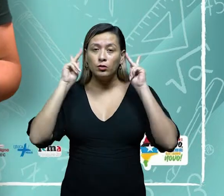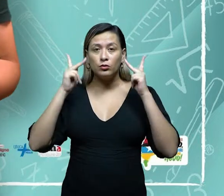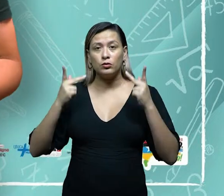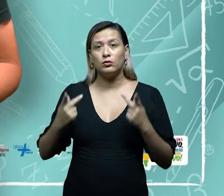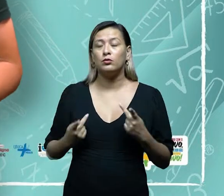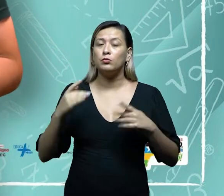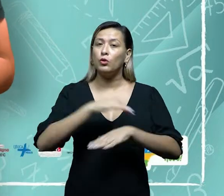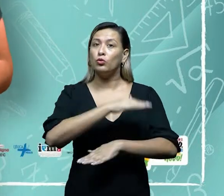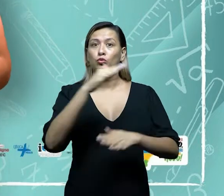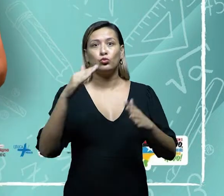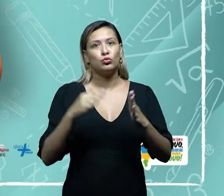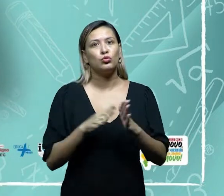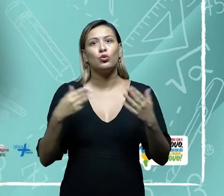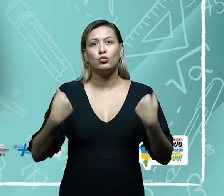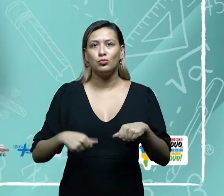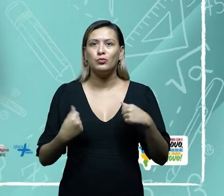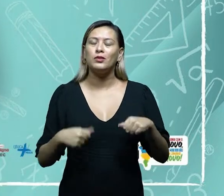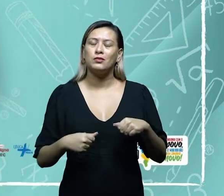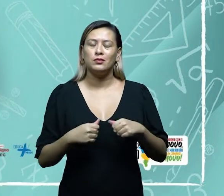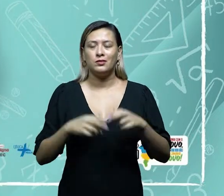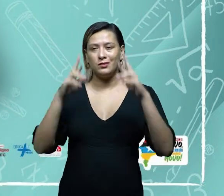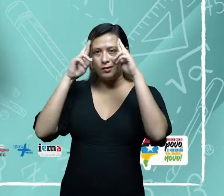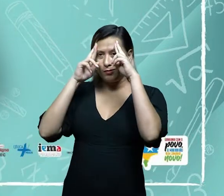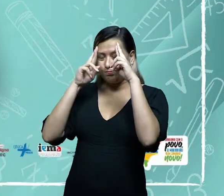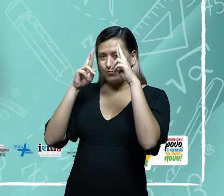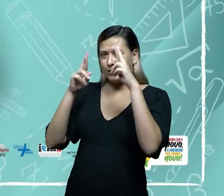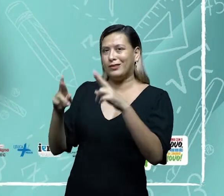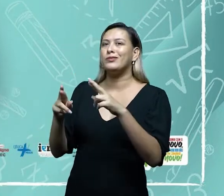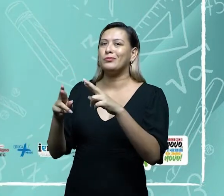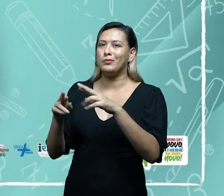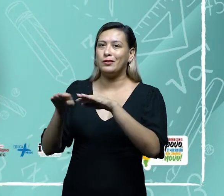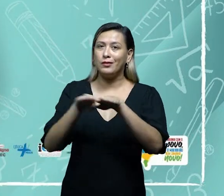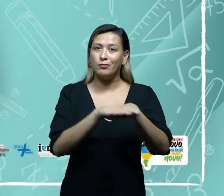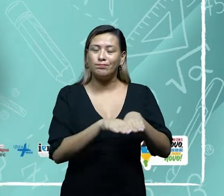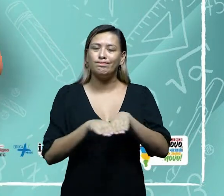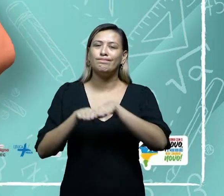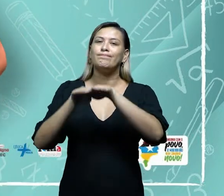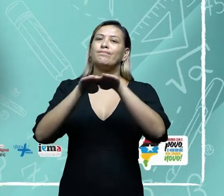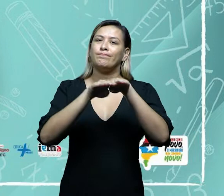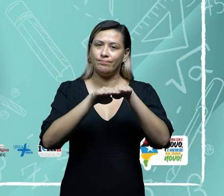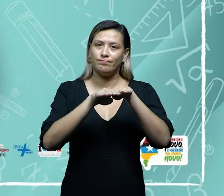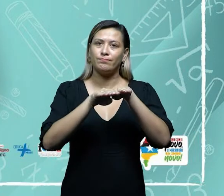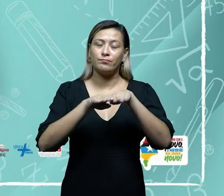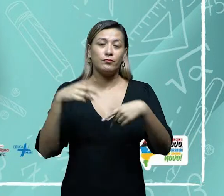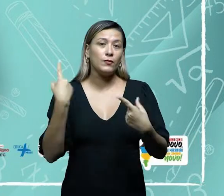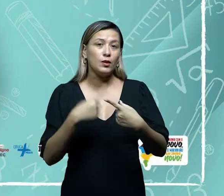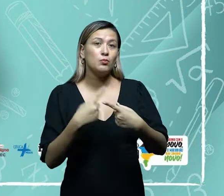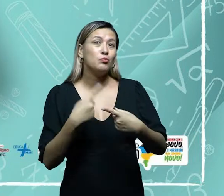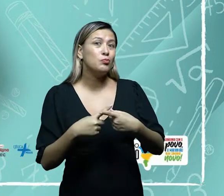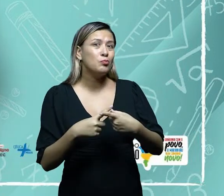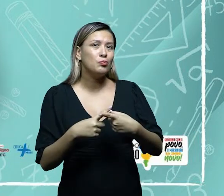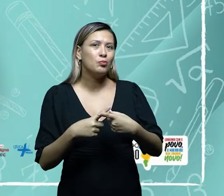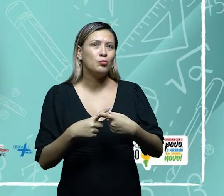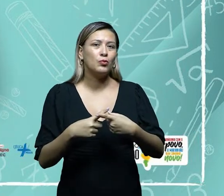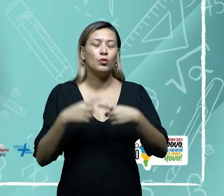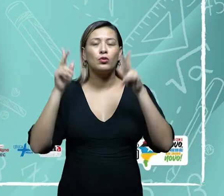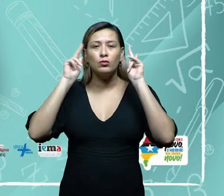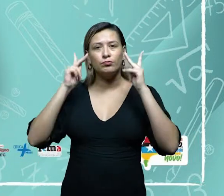direito a ser igualmente respeitados, pelo simples fato de ser humano, de